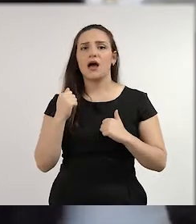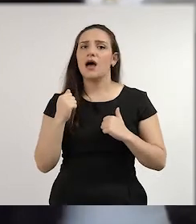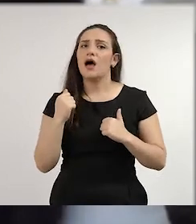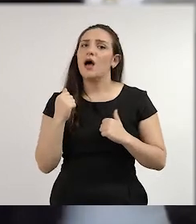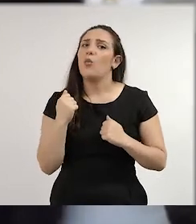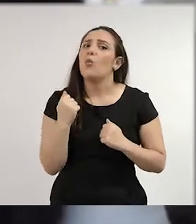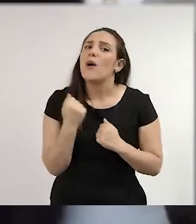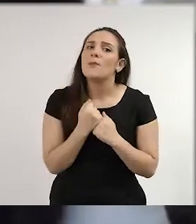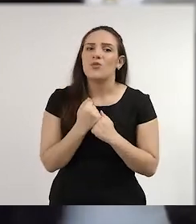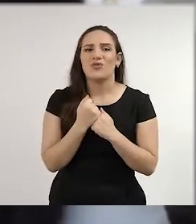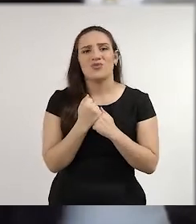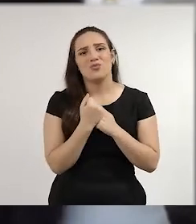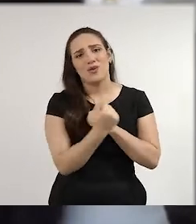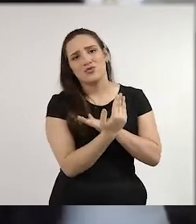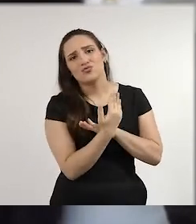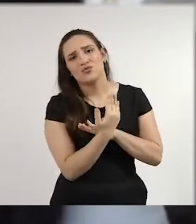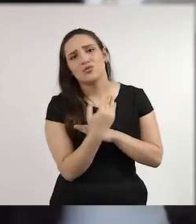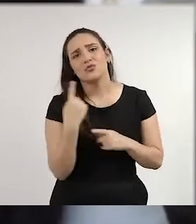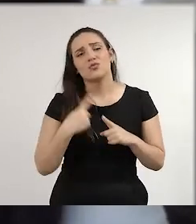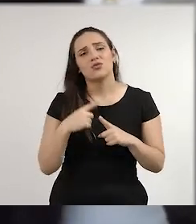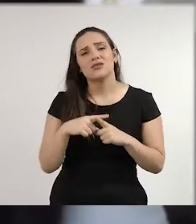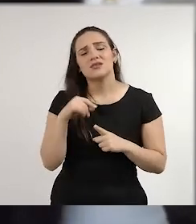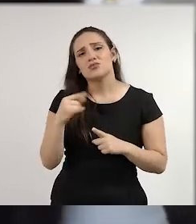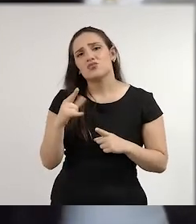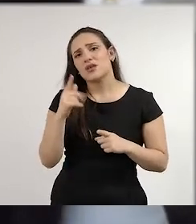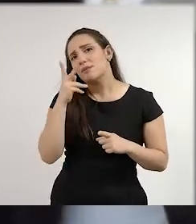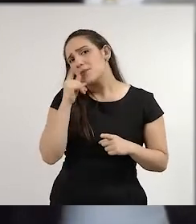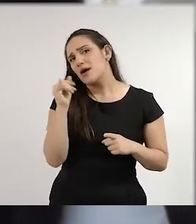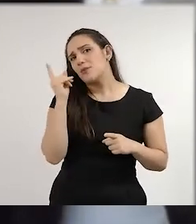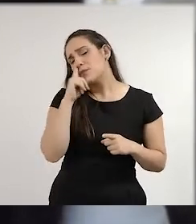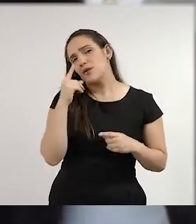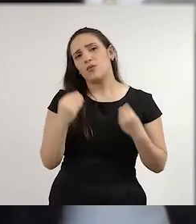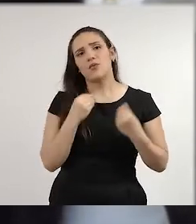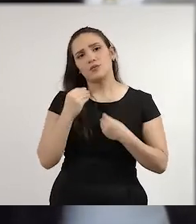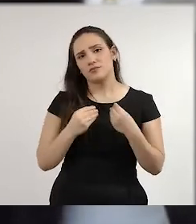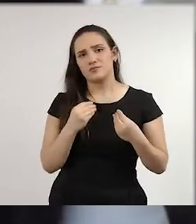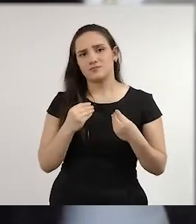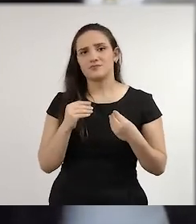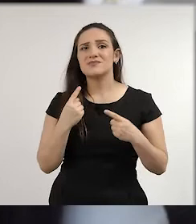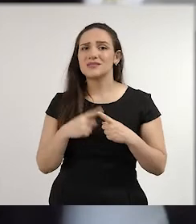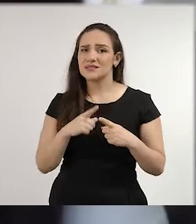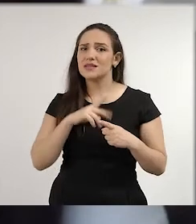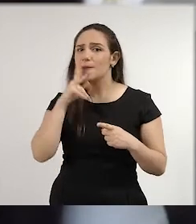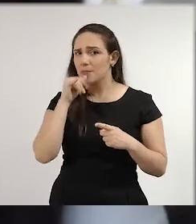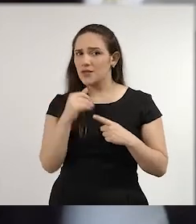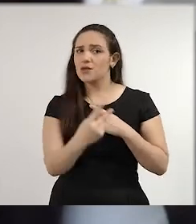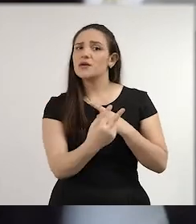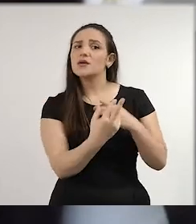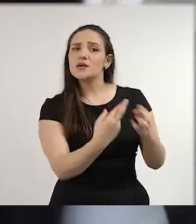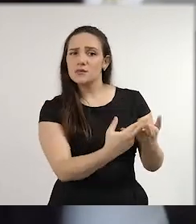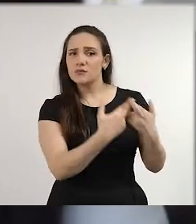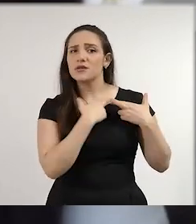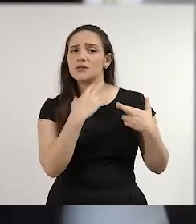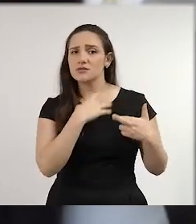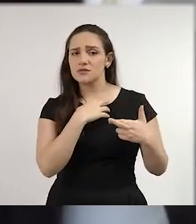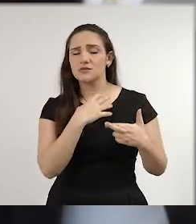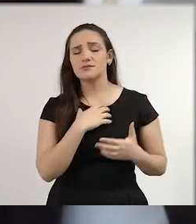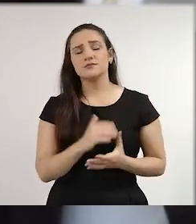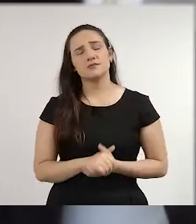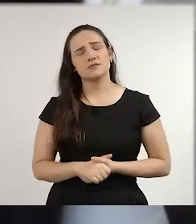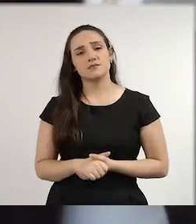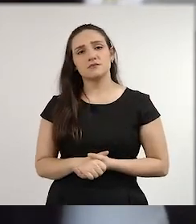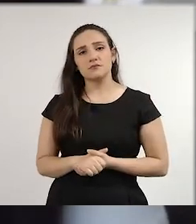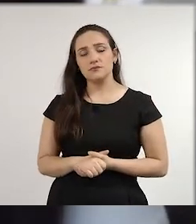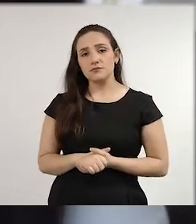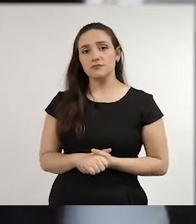nem um pai, né, que esteja presente, que tenha a responsabilidade sobre a criação dessa criança.